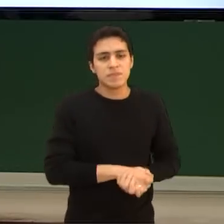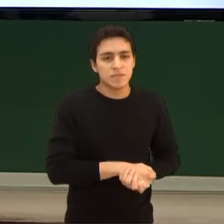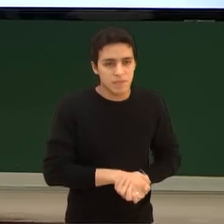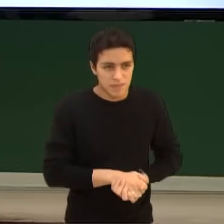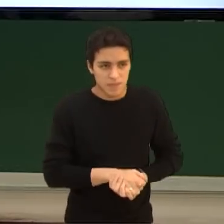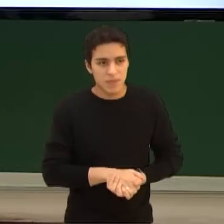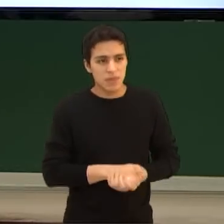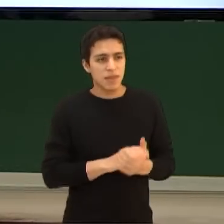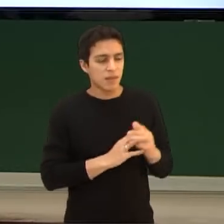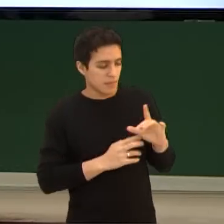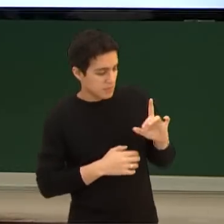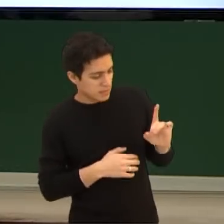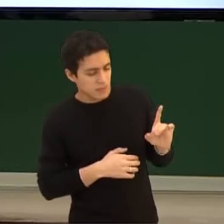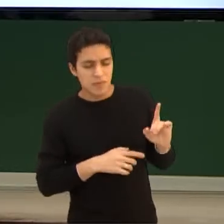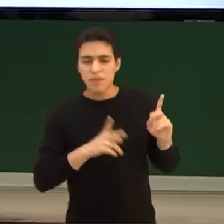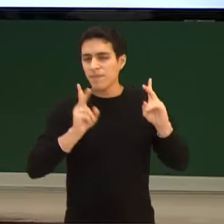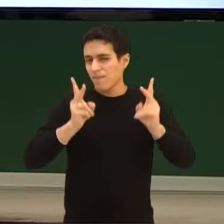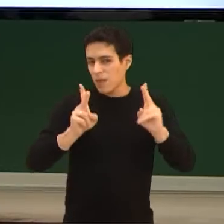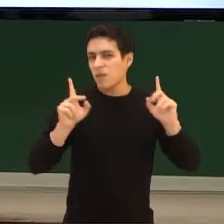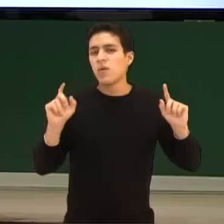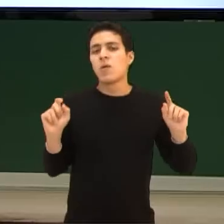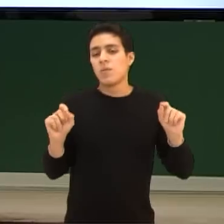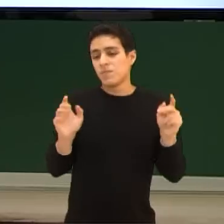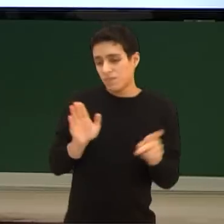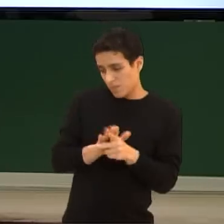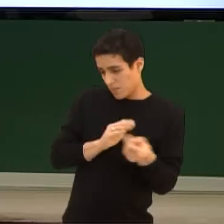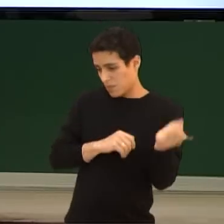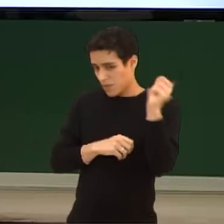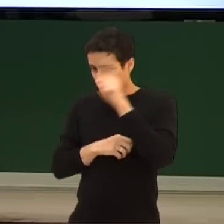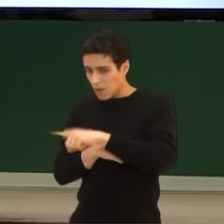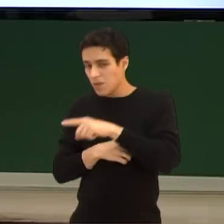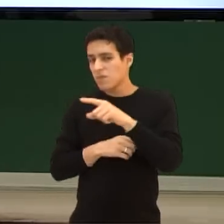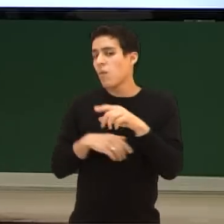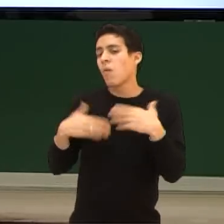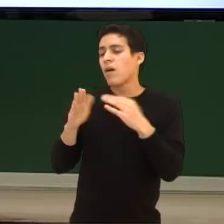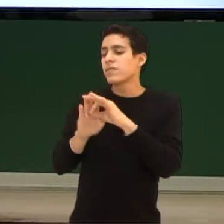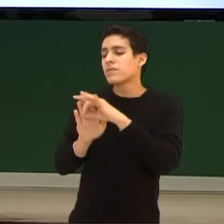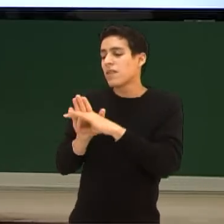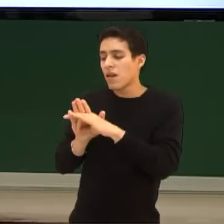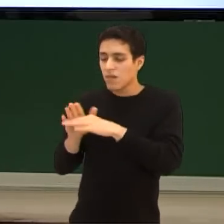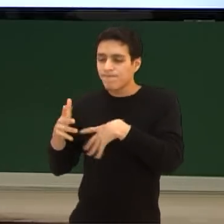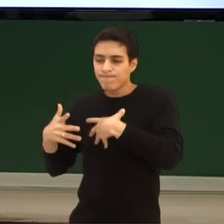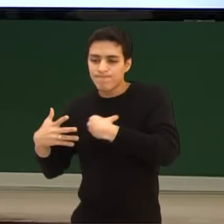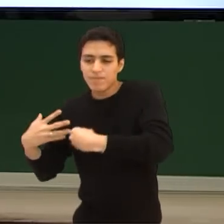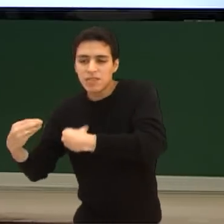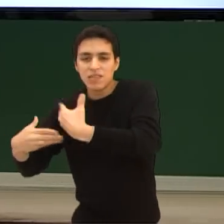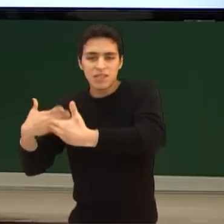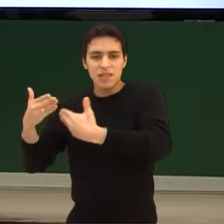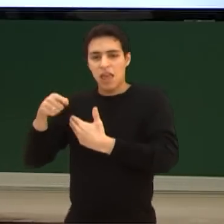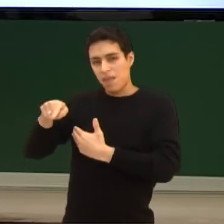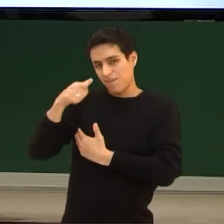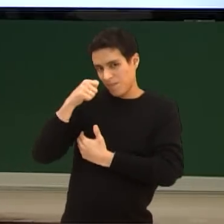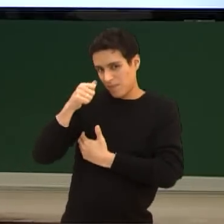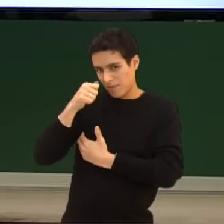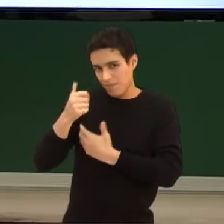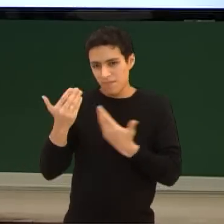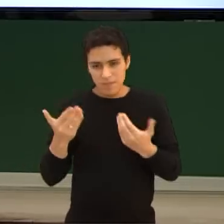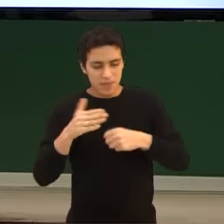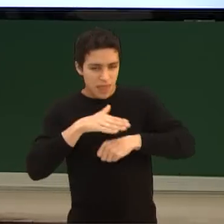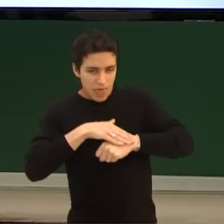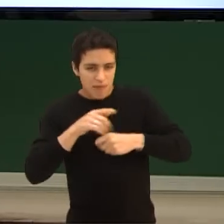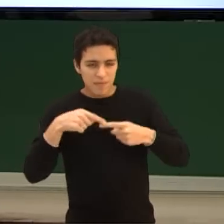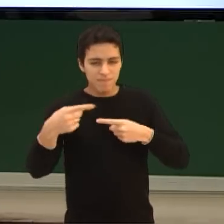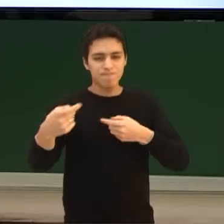descendente. E na letra D, a mesma coisa, só que a célula reprodutora feminina. Vamos lá então, vou te dar um tempinho e